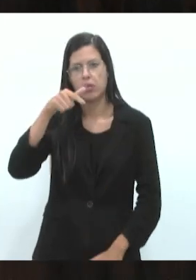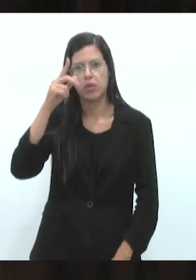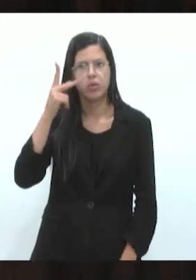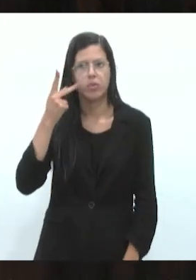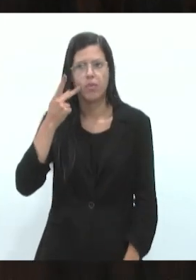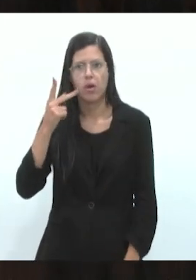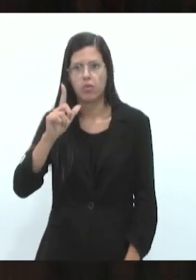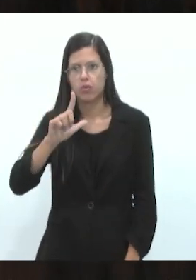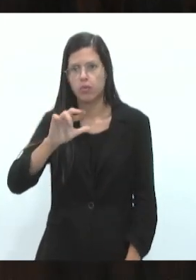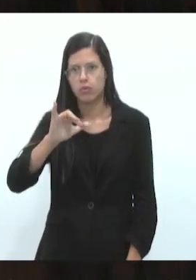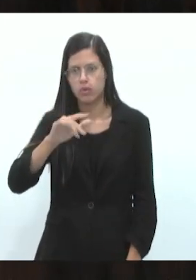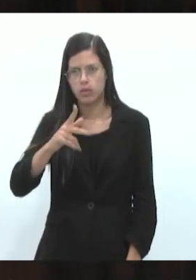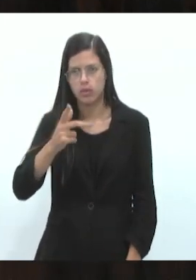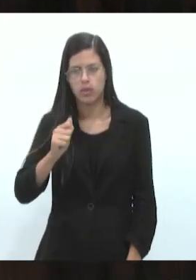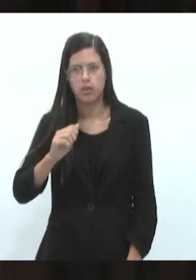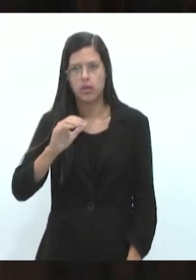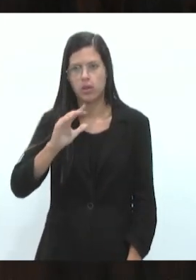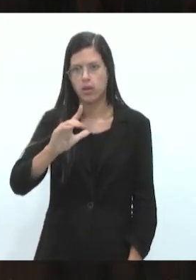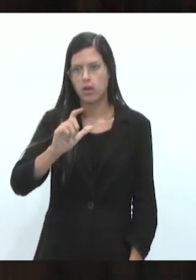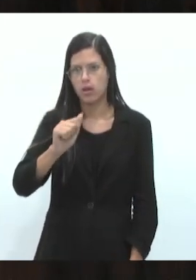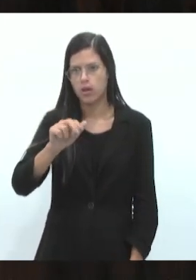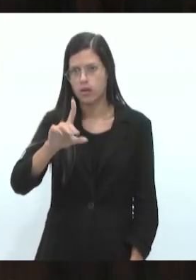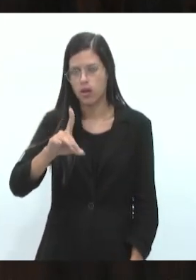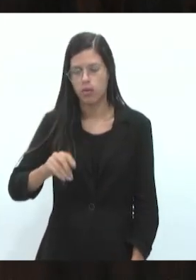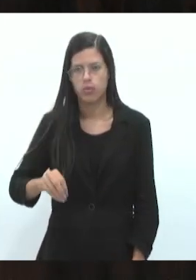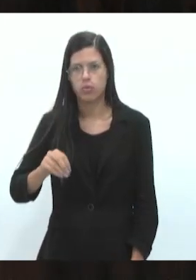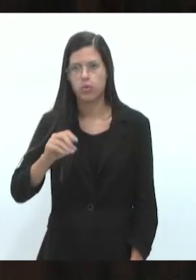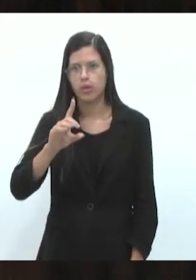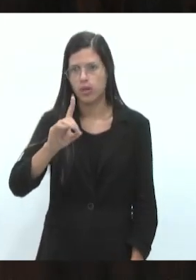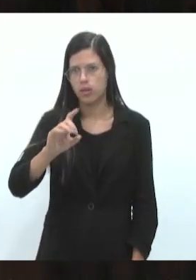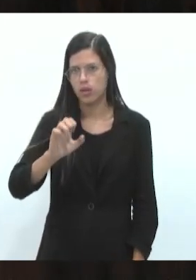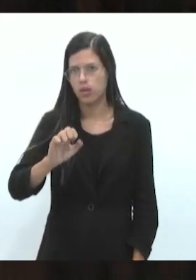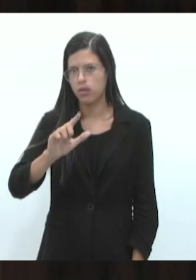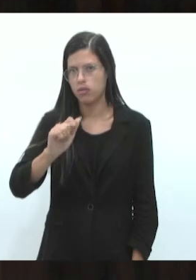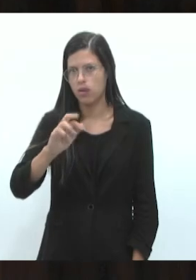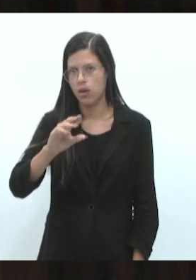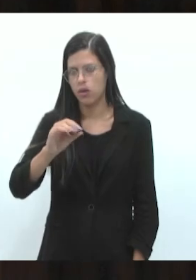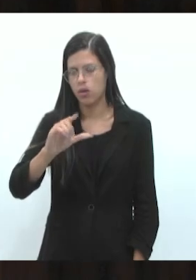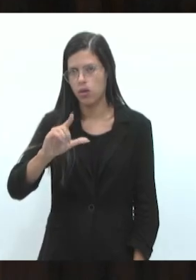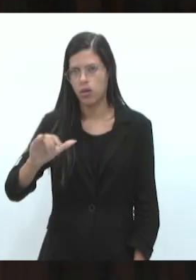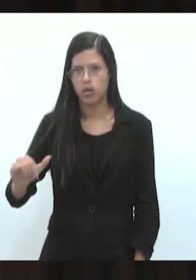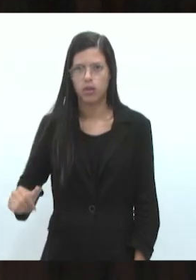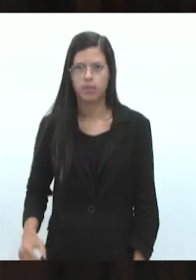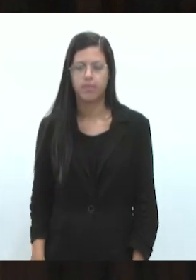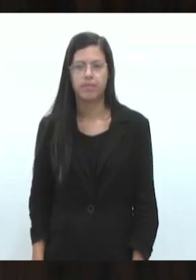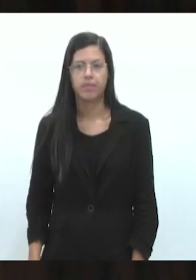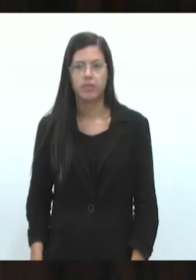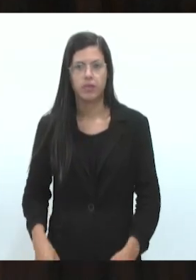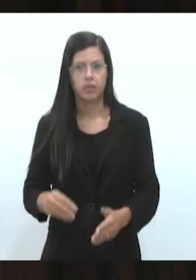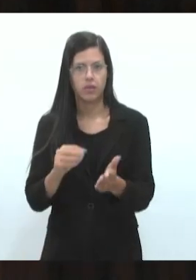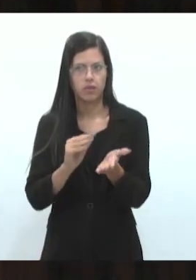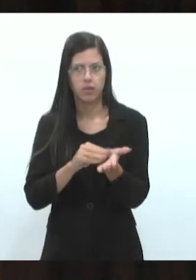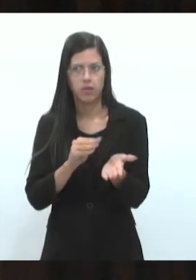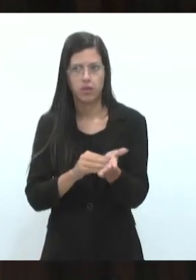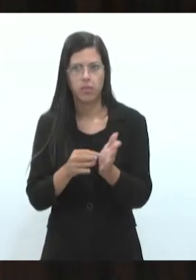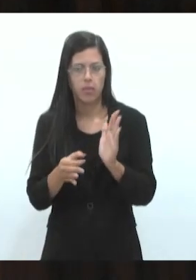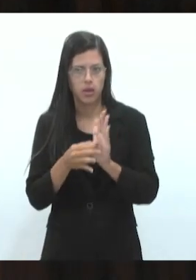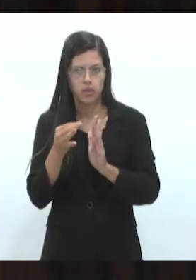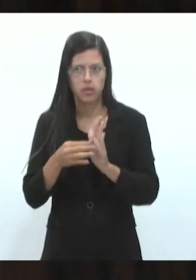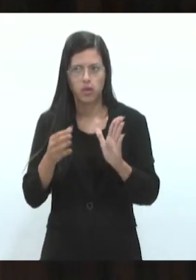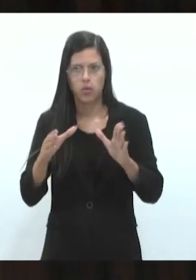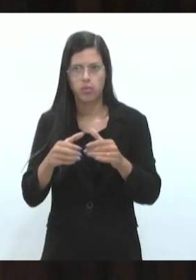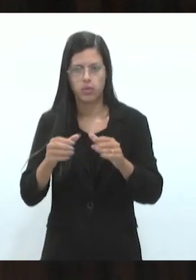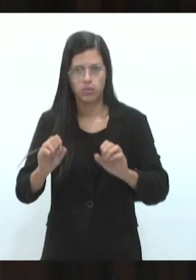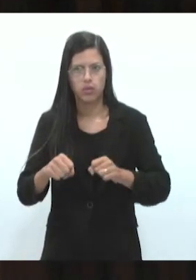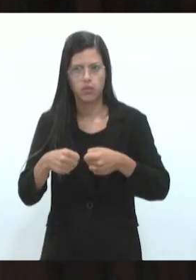Lucinha, Cláudio Caiado e Guilherme De Lauroli. pendendo de pareceres das comissões de